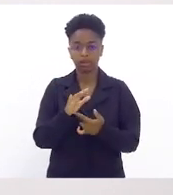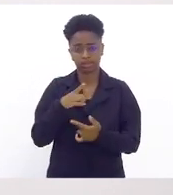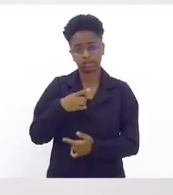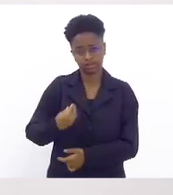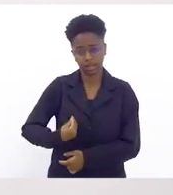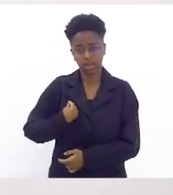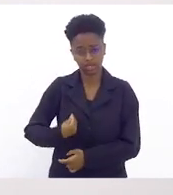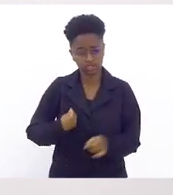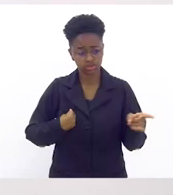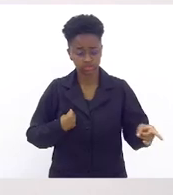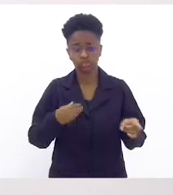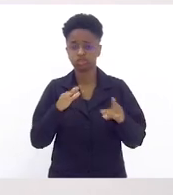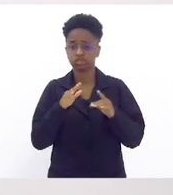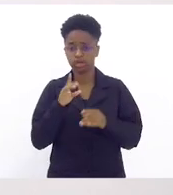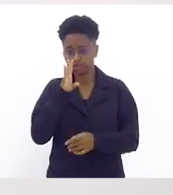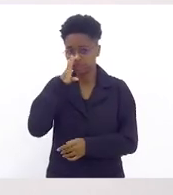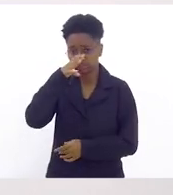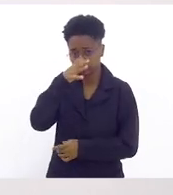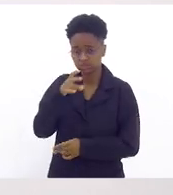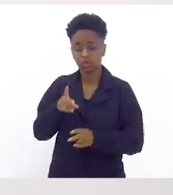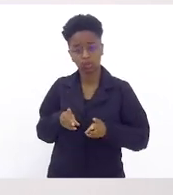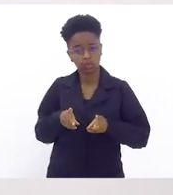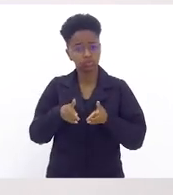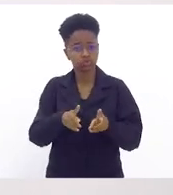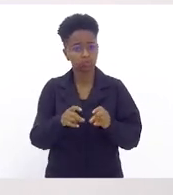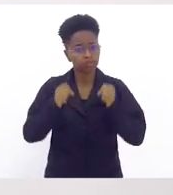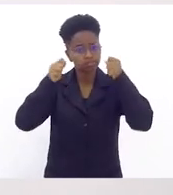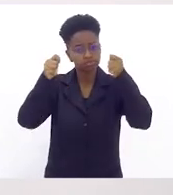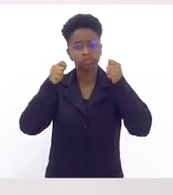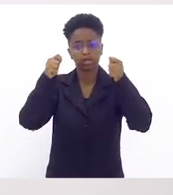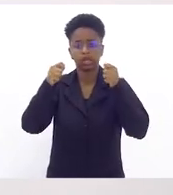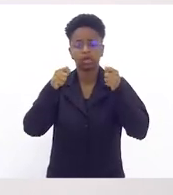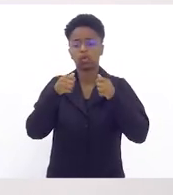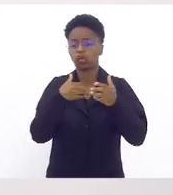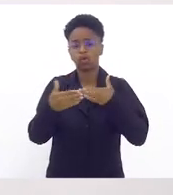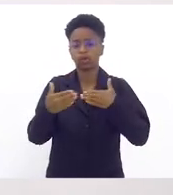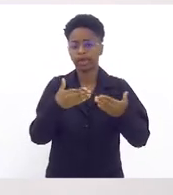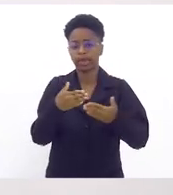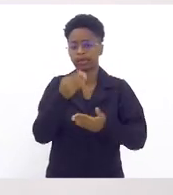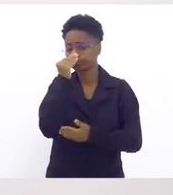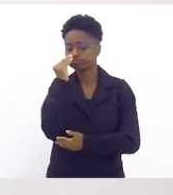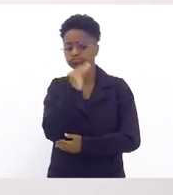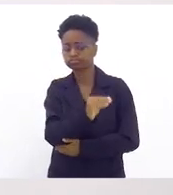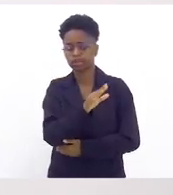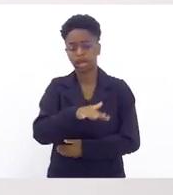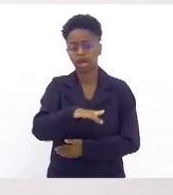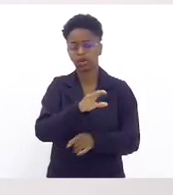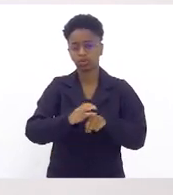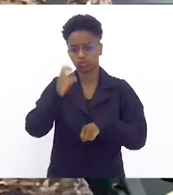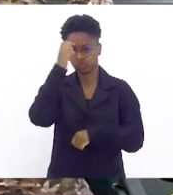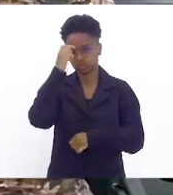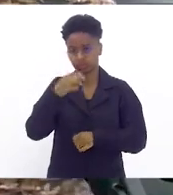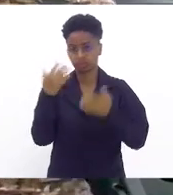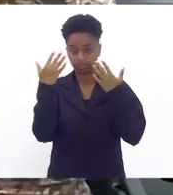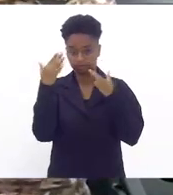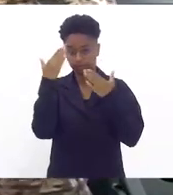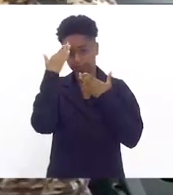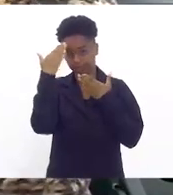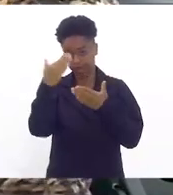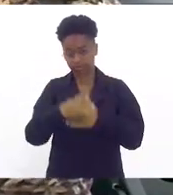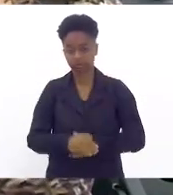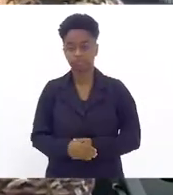a Martins Pena Insiste e vai resistir a toda a forma de desmantelamento da cultura e da produção cultural Obrigado Ibrahim